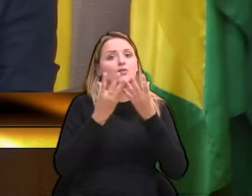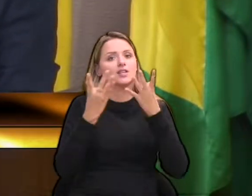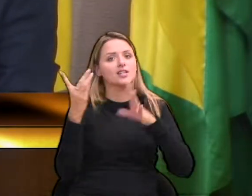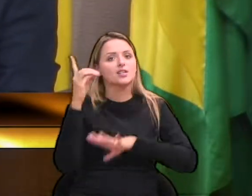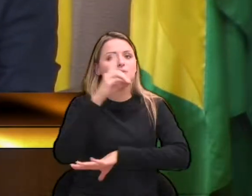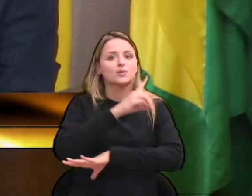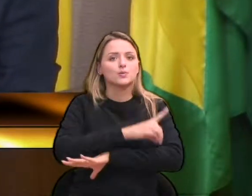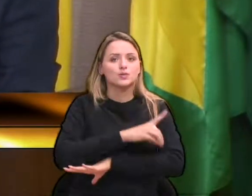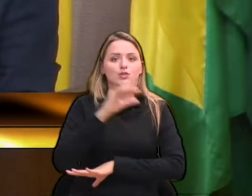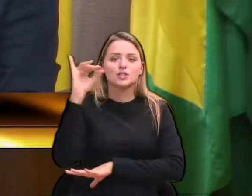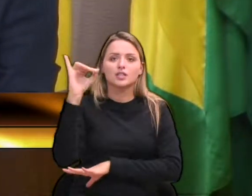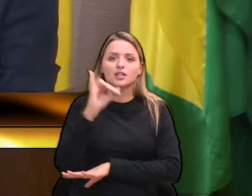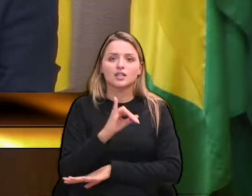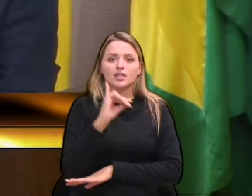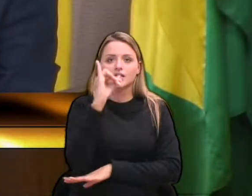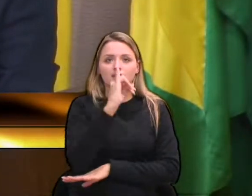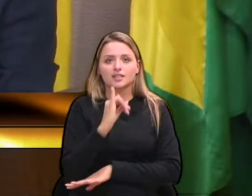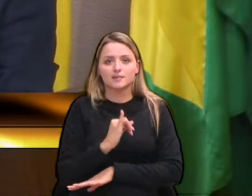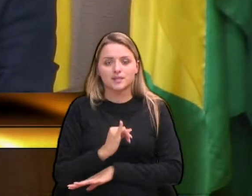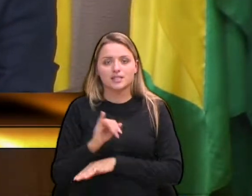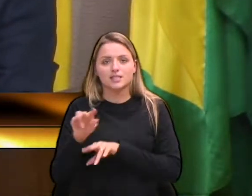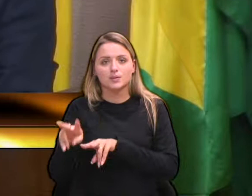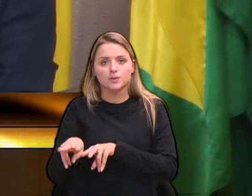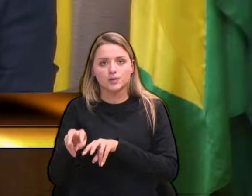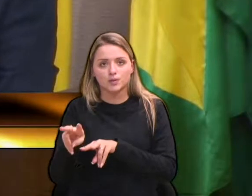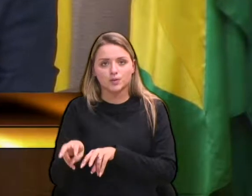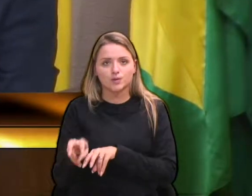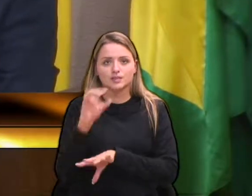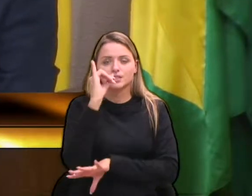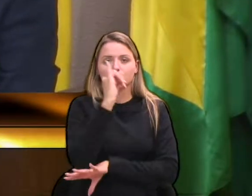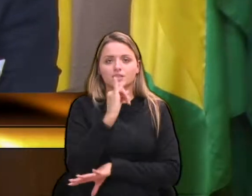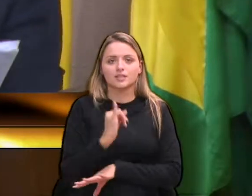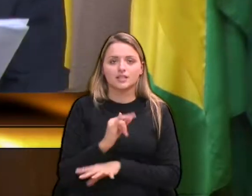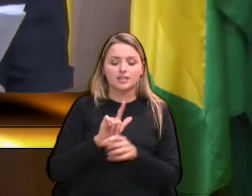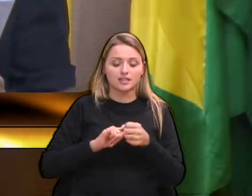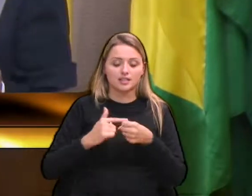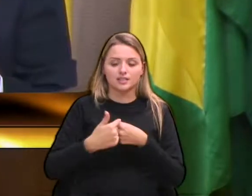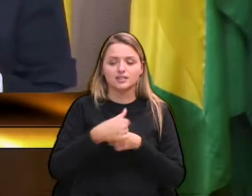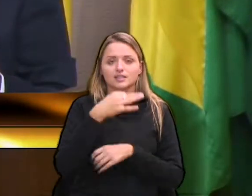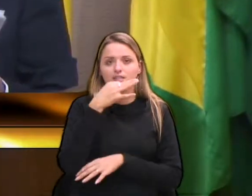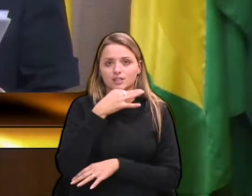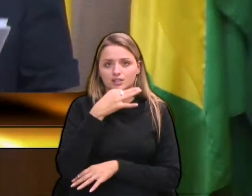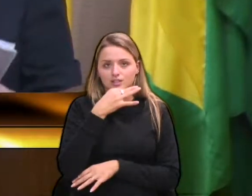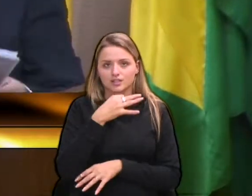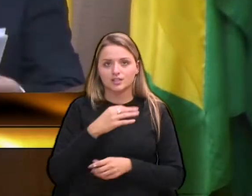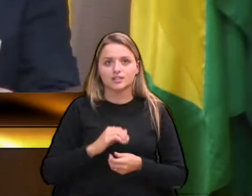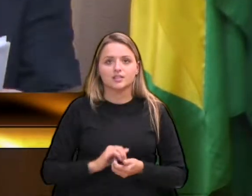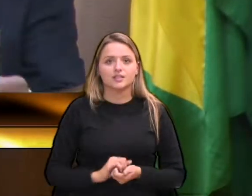Imigração e Colonização Italiana do município de Caxias do Sul,